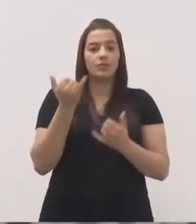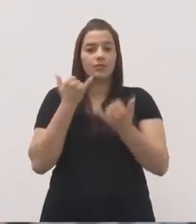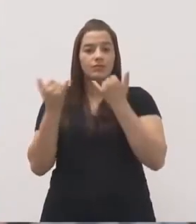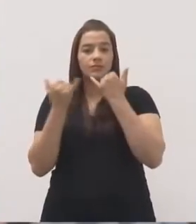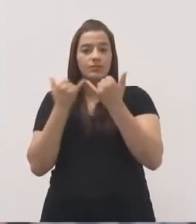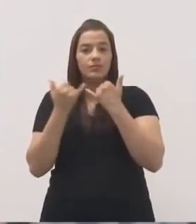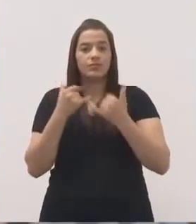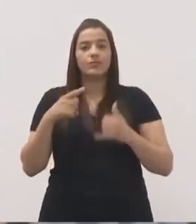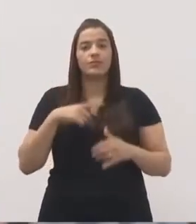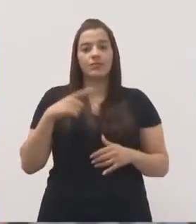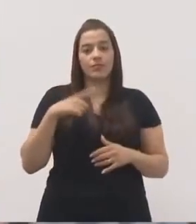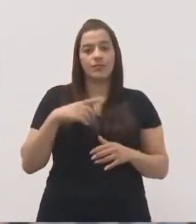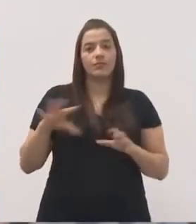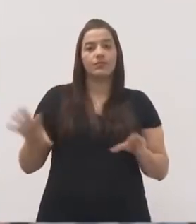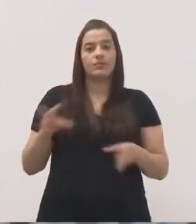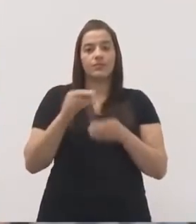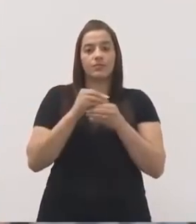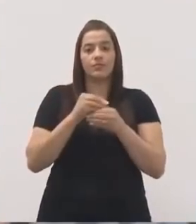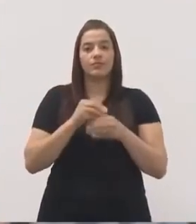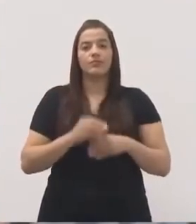com elas.